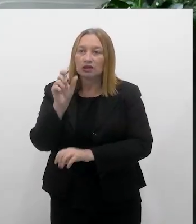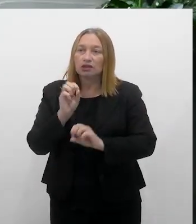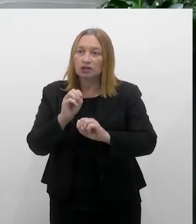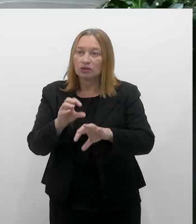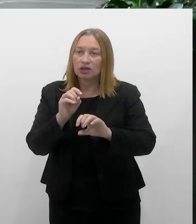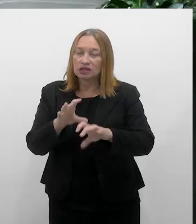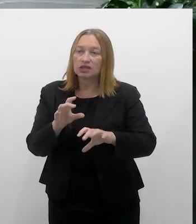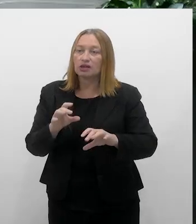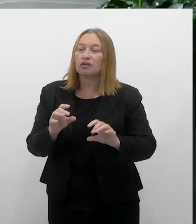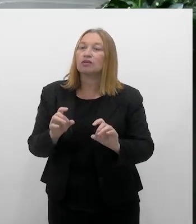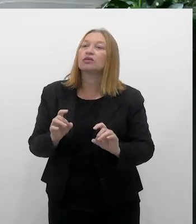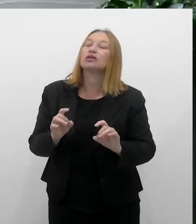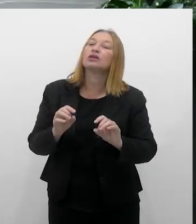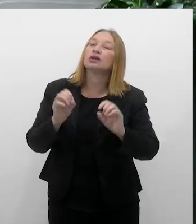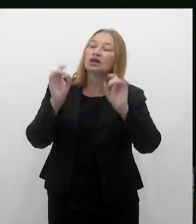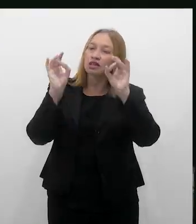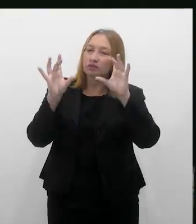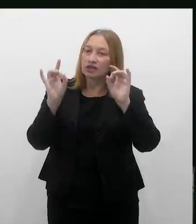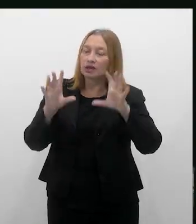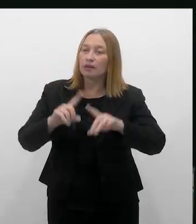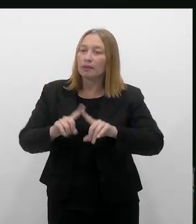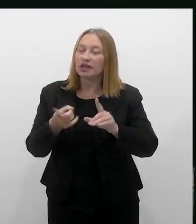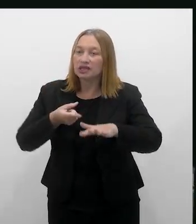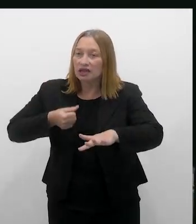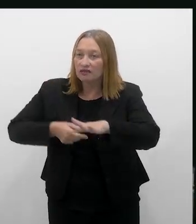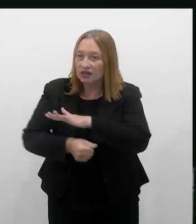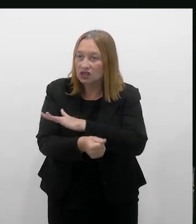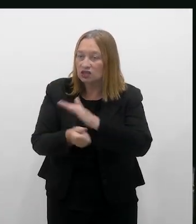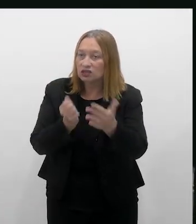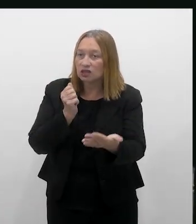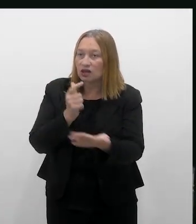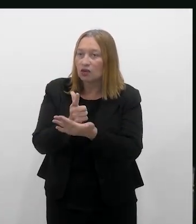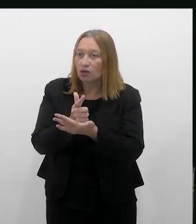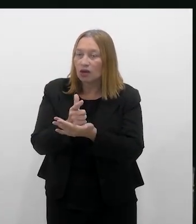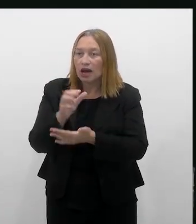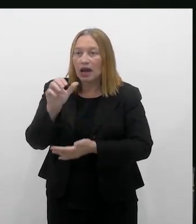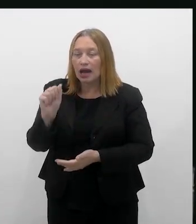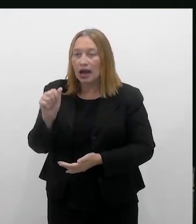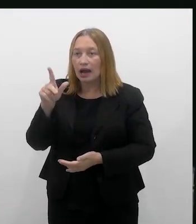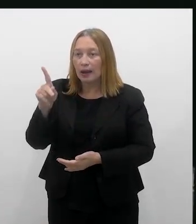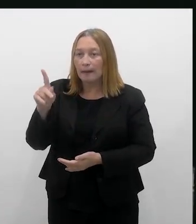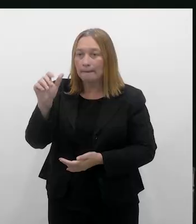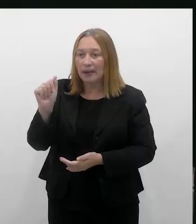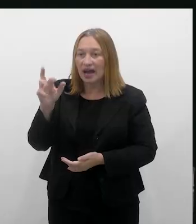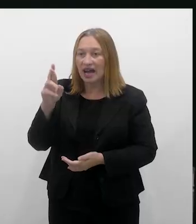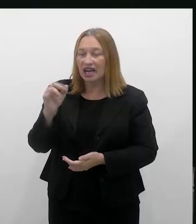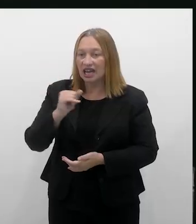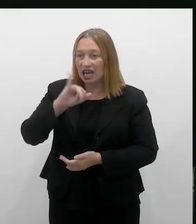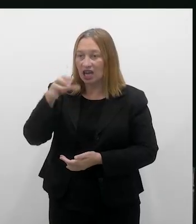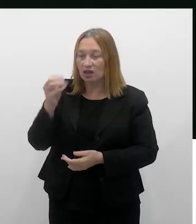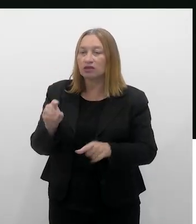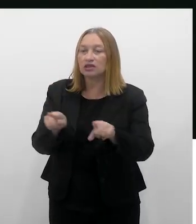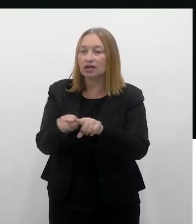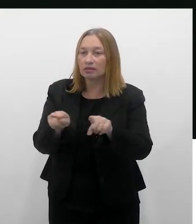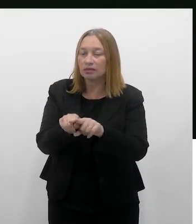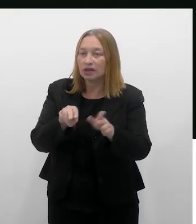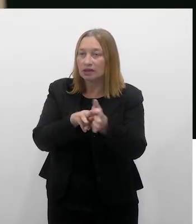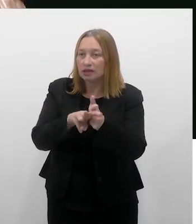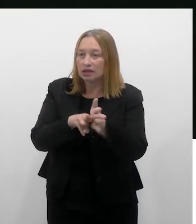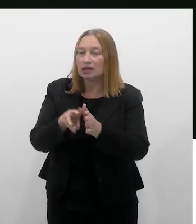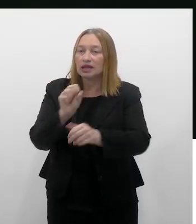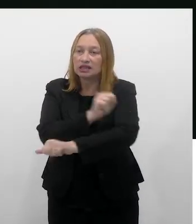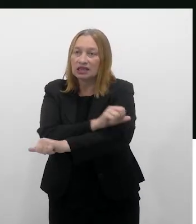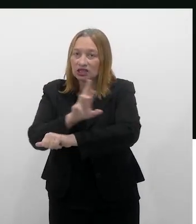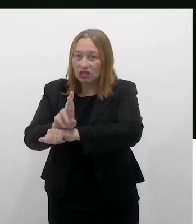alunos da educação especial, mas nós investimos na compra, na aquisição de aparelhos e metodologias para